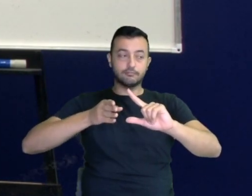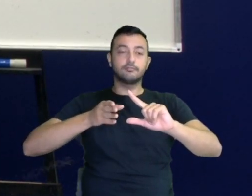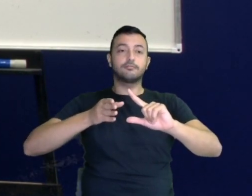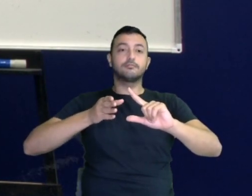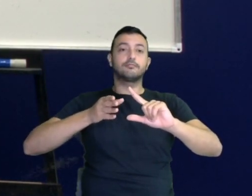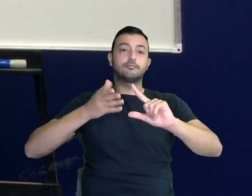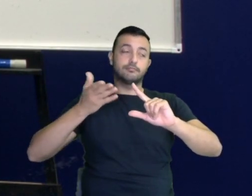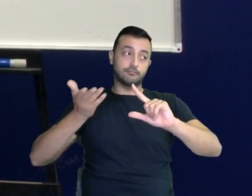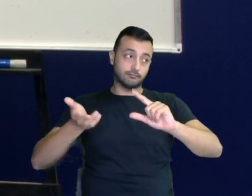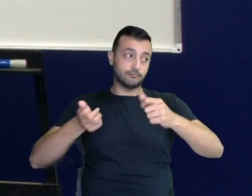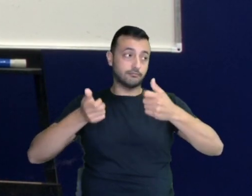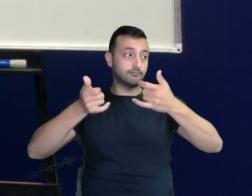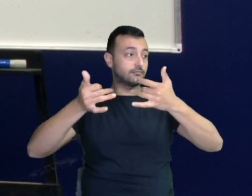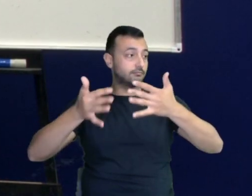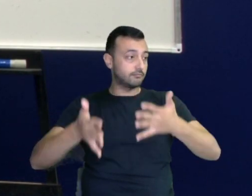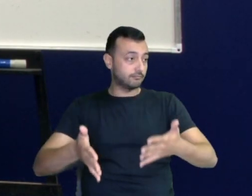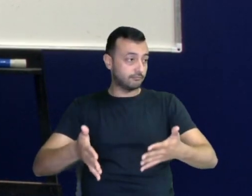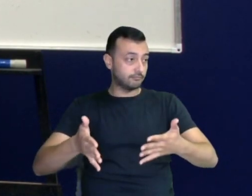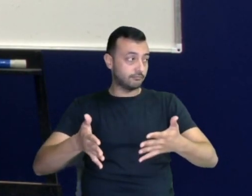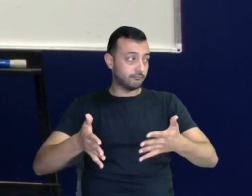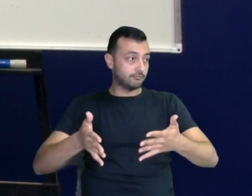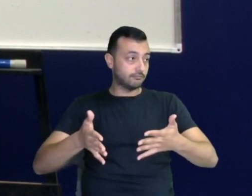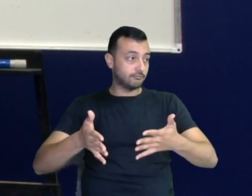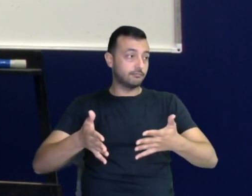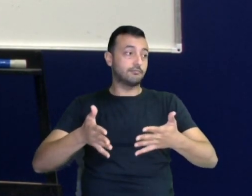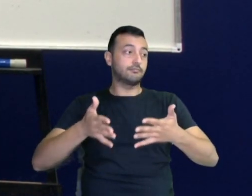foi dado para a gente